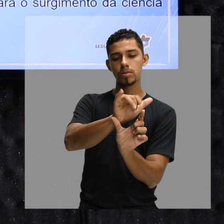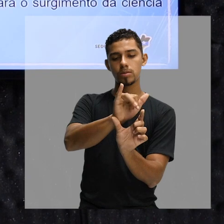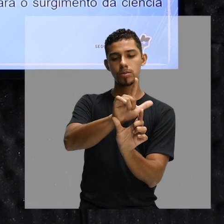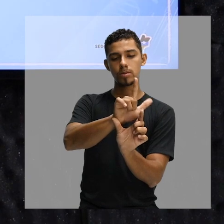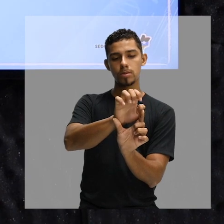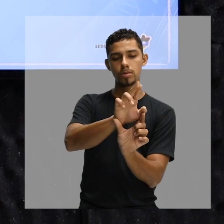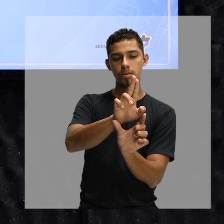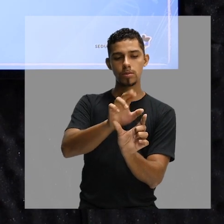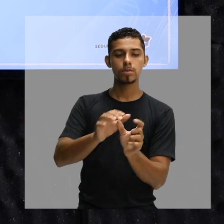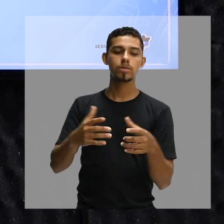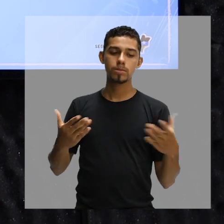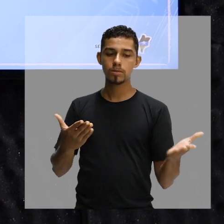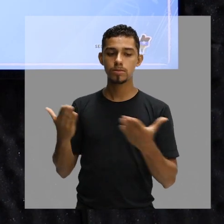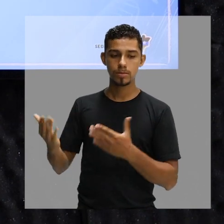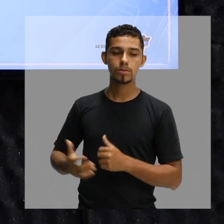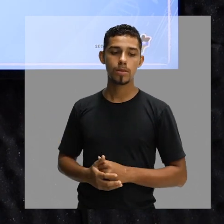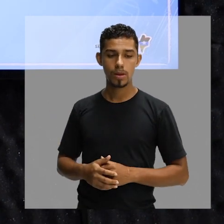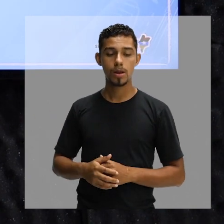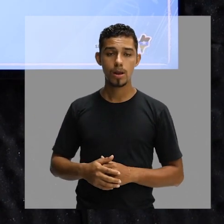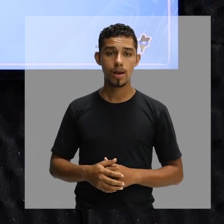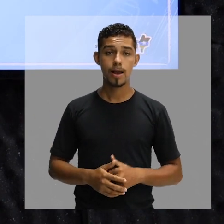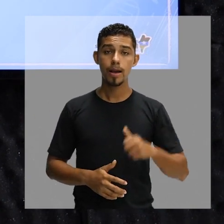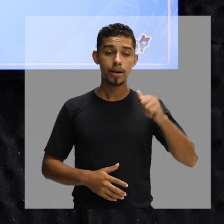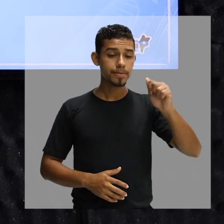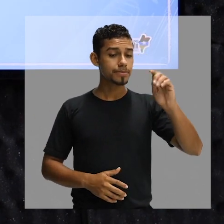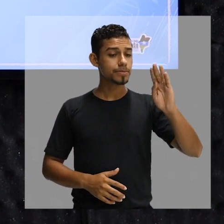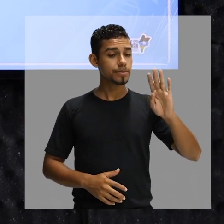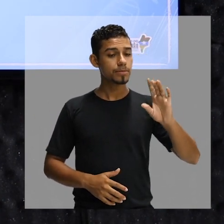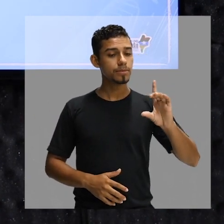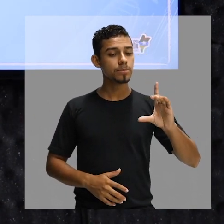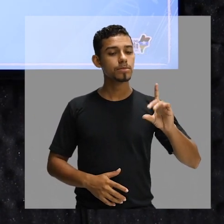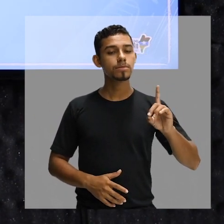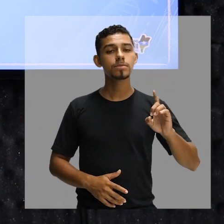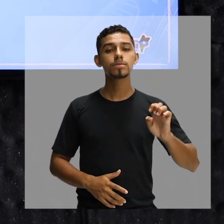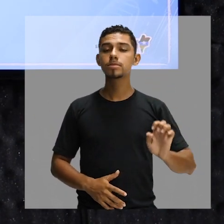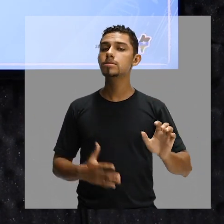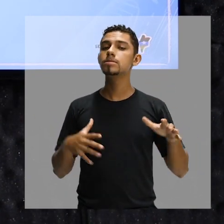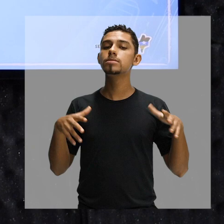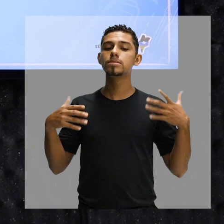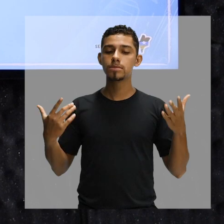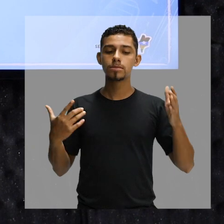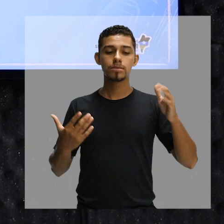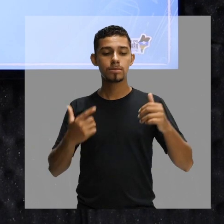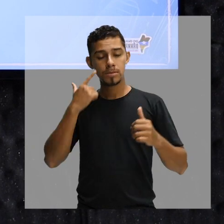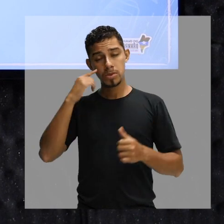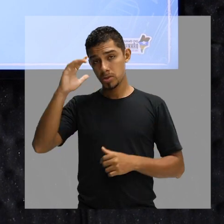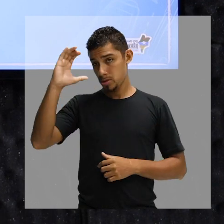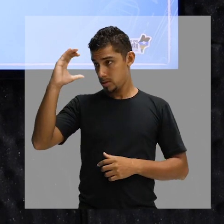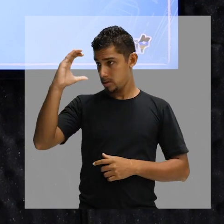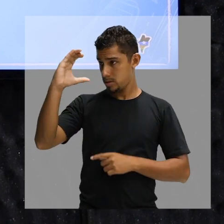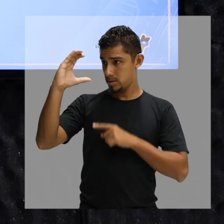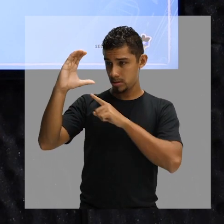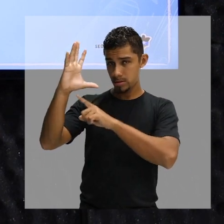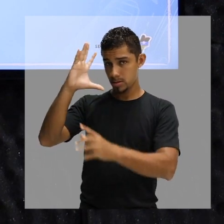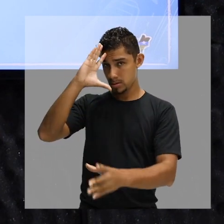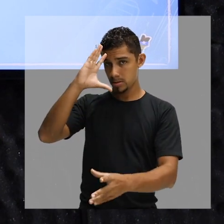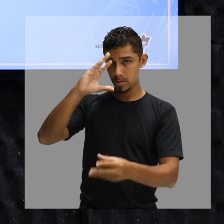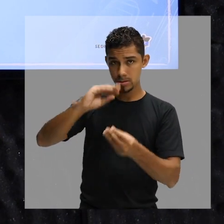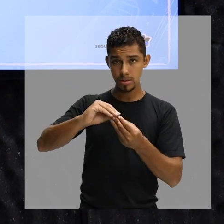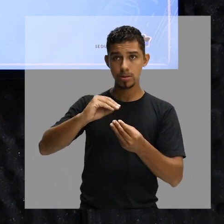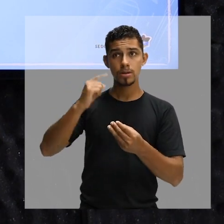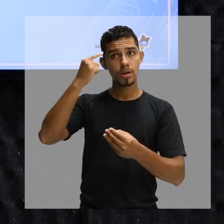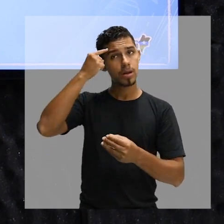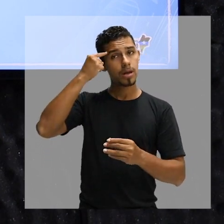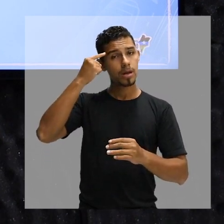Galileu Galilei, ele traz para a gente uma concepção, certo, de ciência, de pensamento